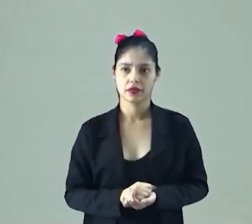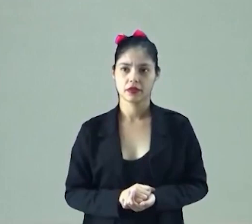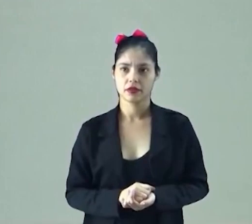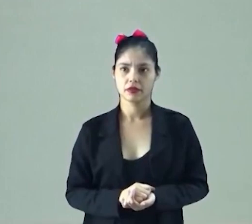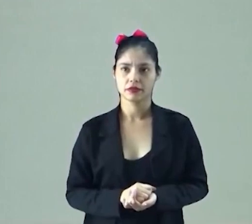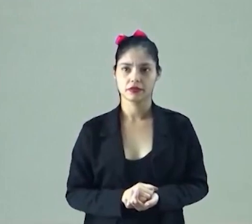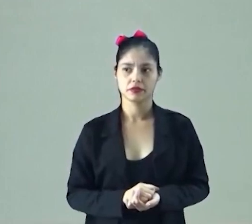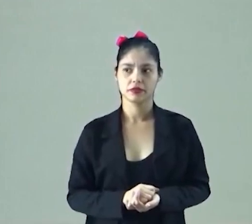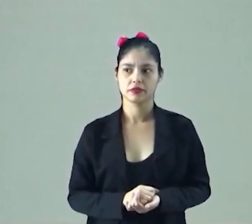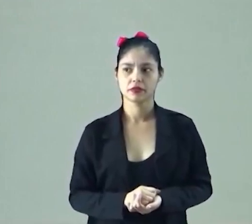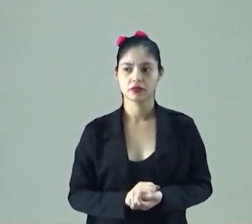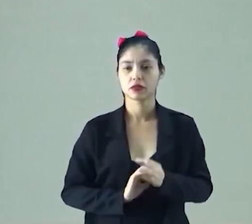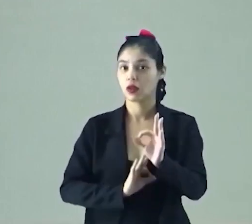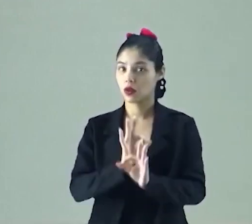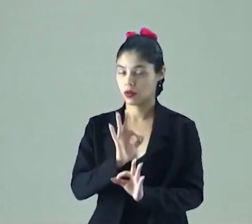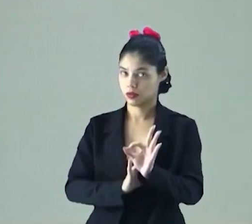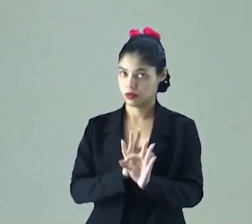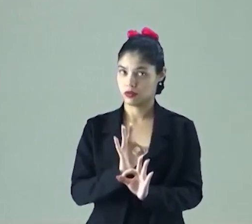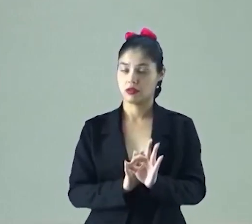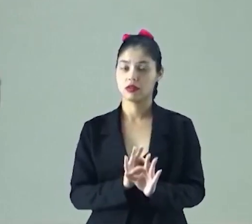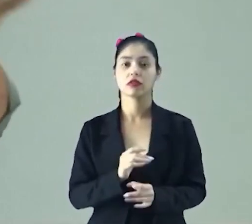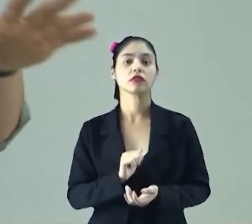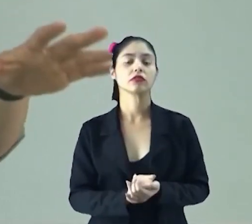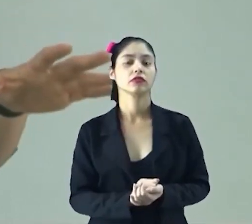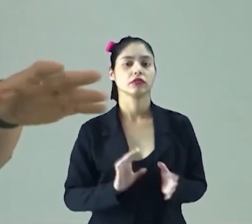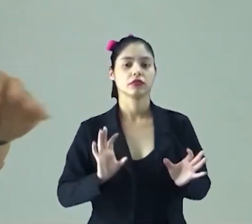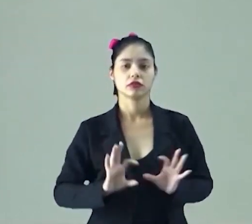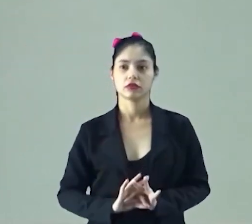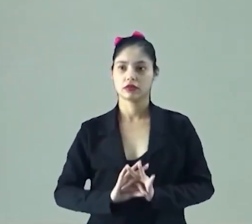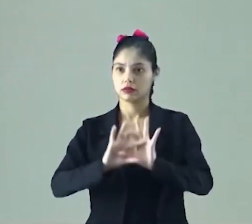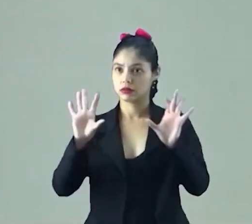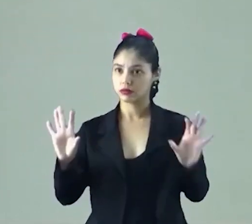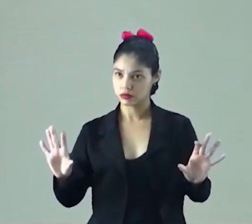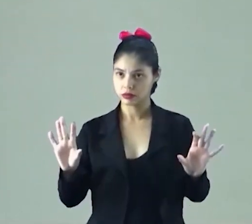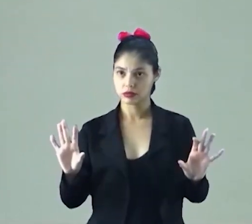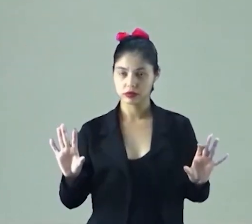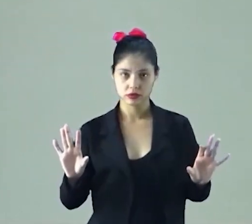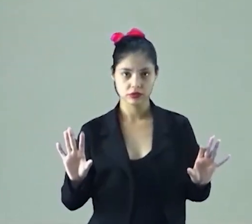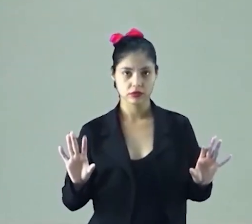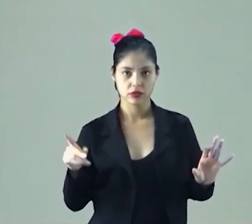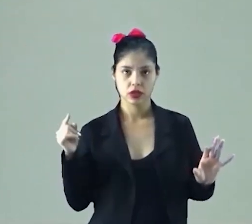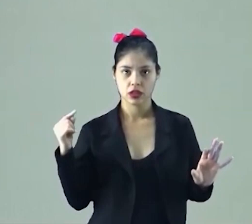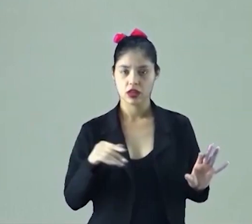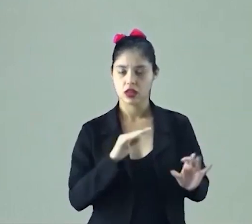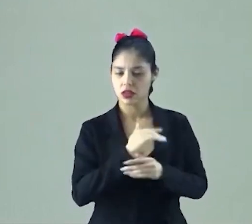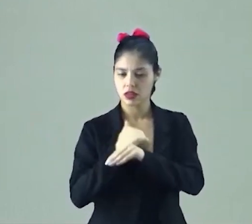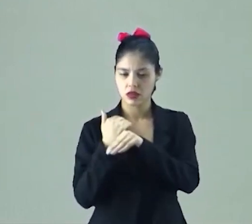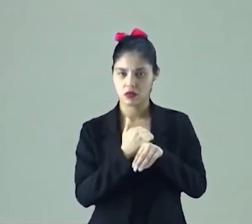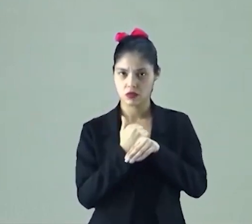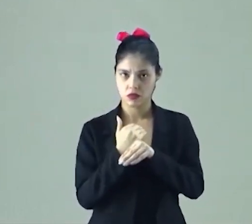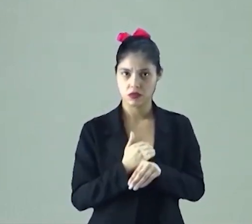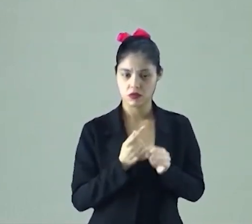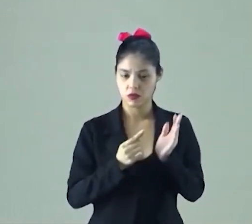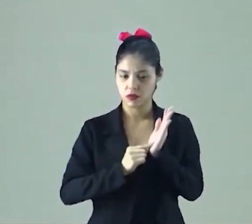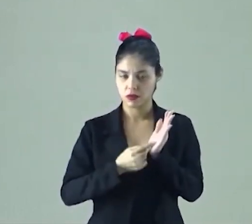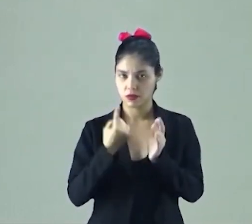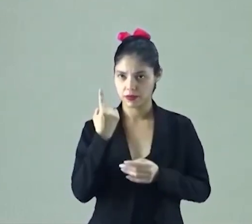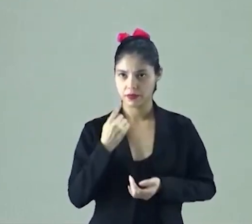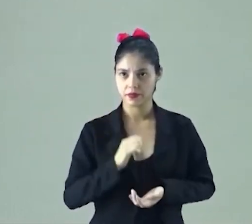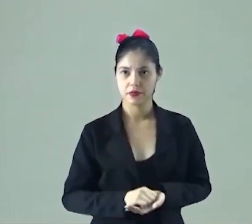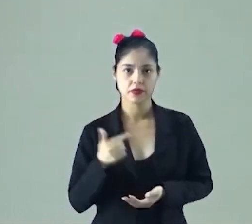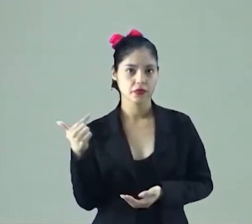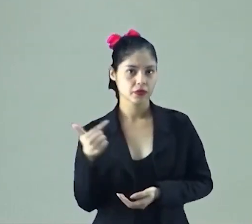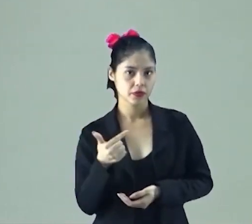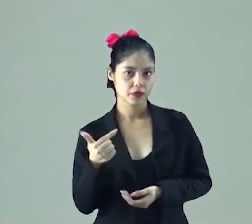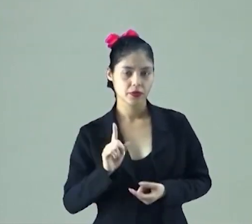algas, elas são organismos que estão livres no ambiente, então elas não são sésseis igual às plantas. Esse é o primeiro ponto. E